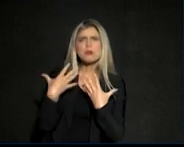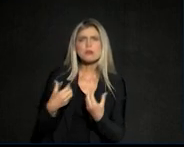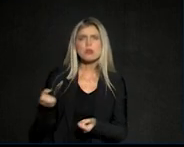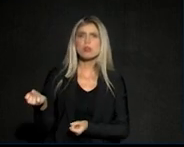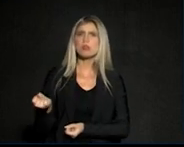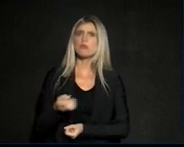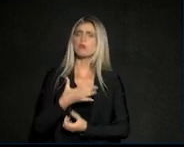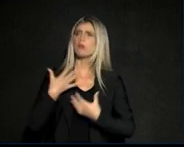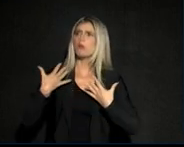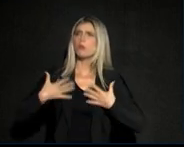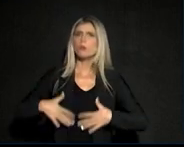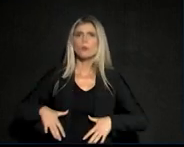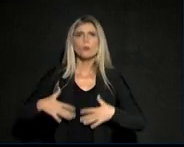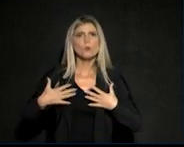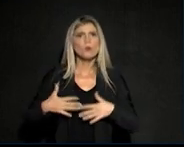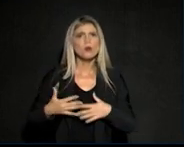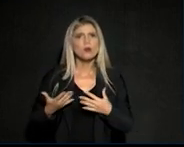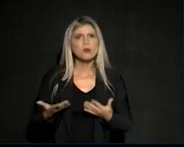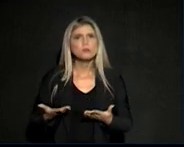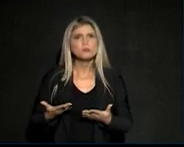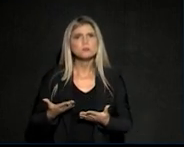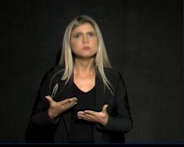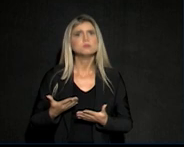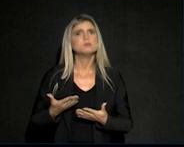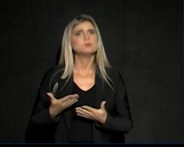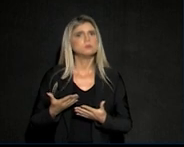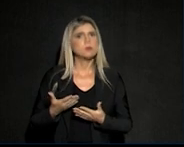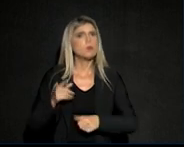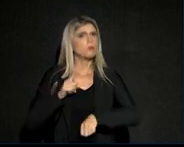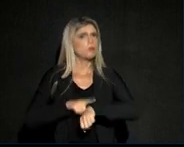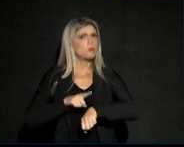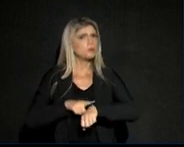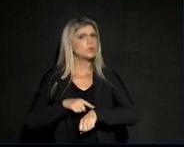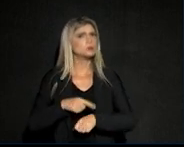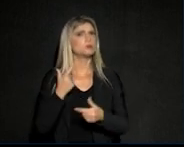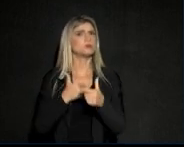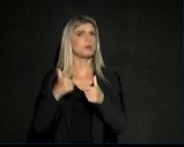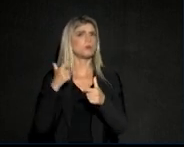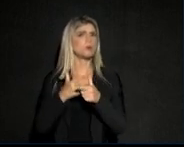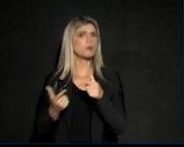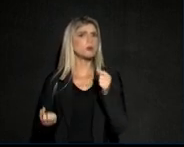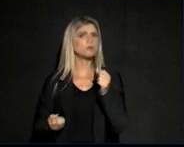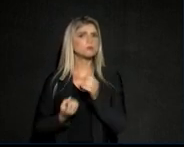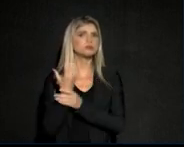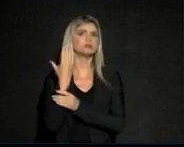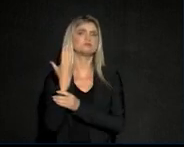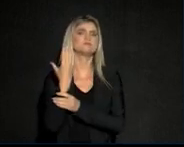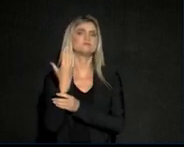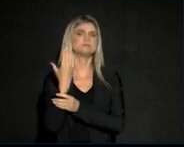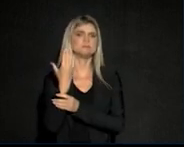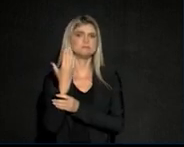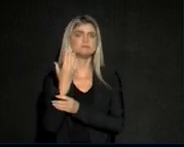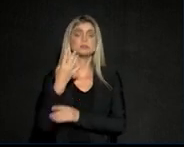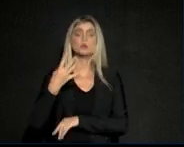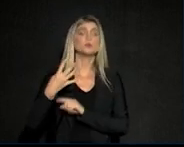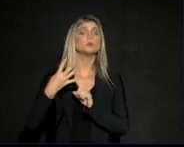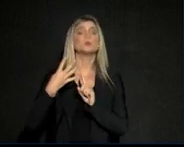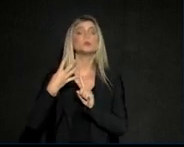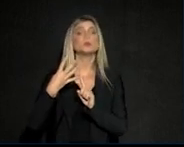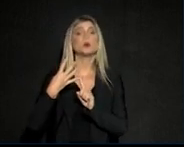caramba algum momento assistir tuições vai ter um problema relevante e tem um quarto efeito que é um efeito secundário